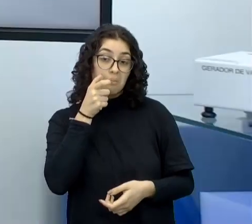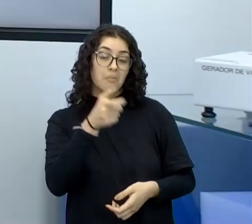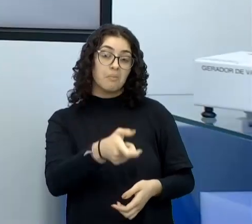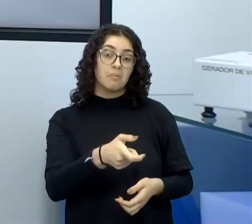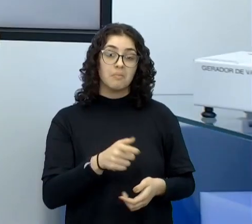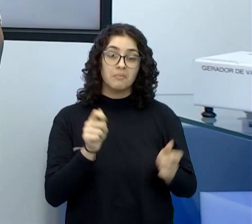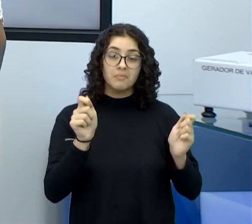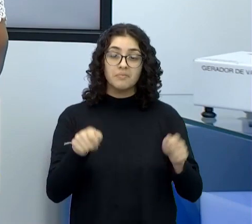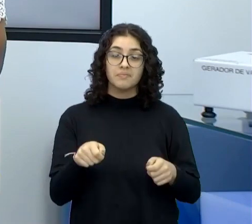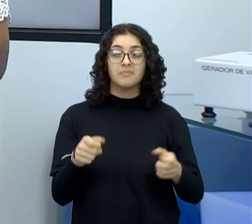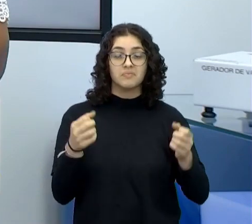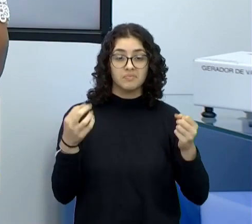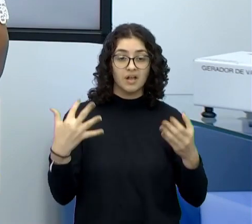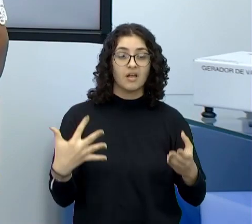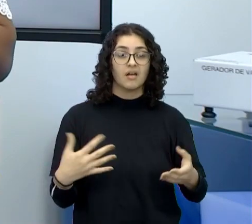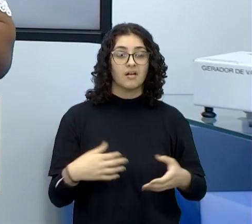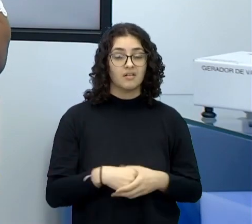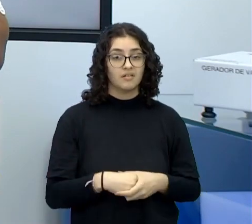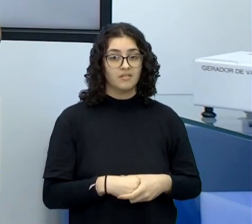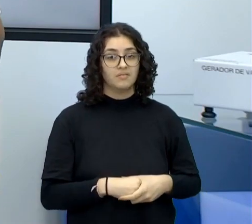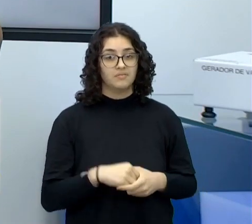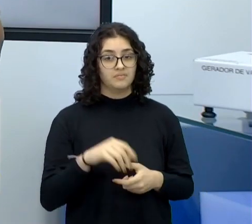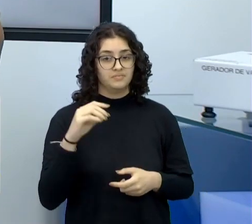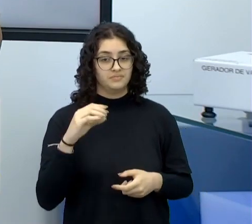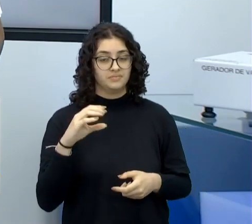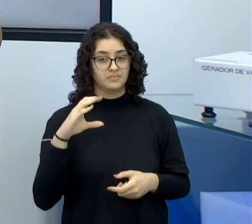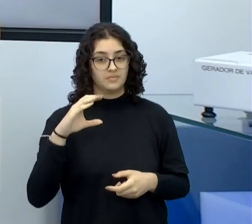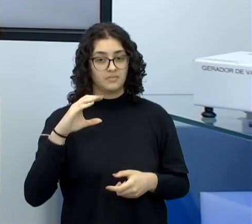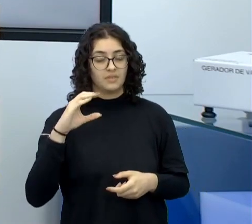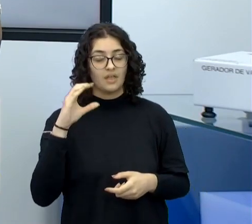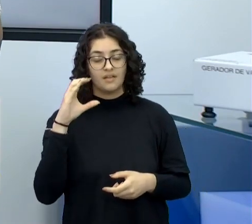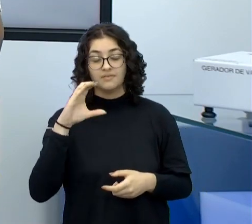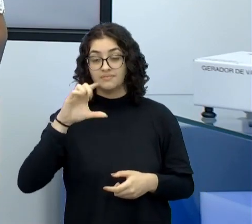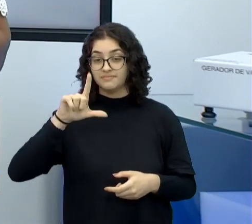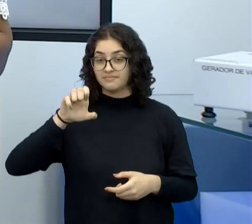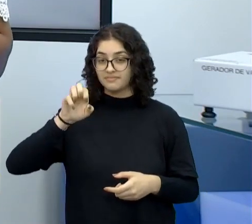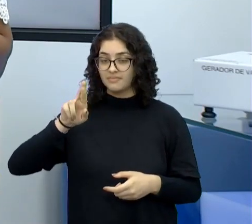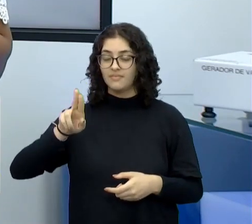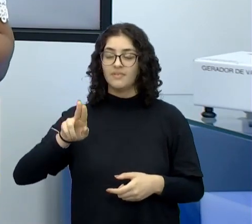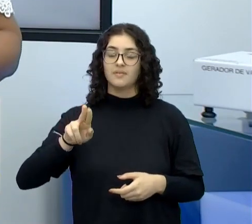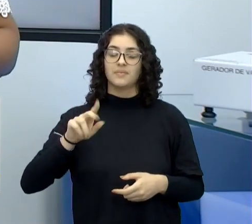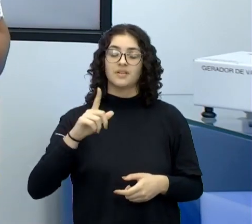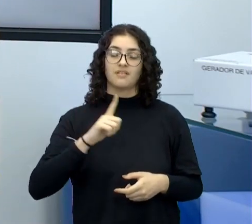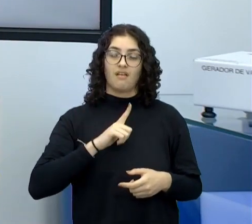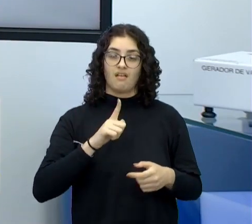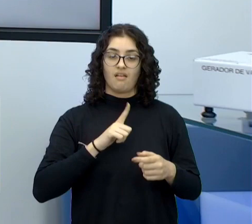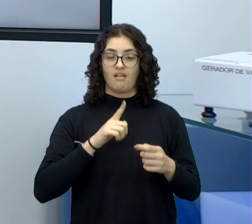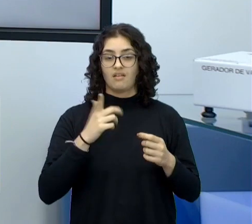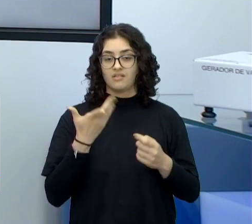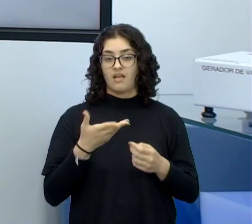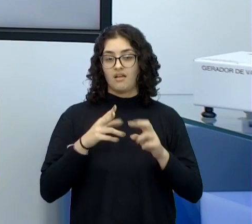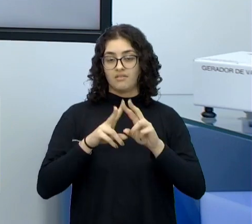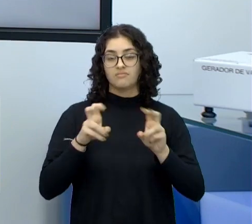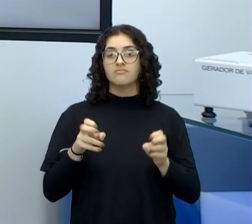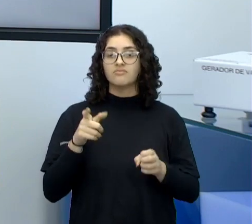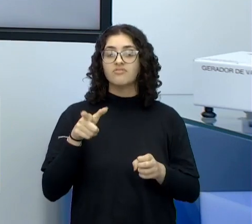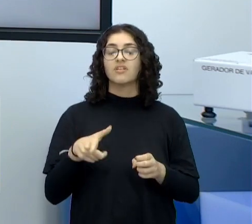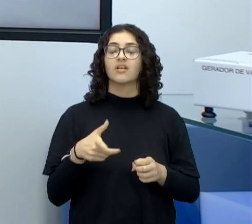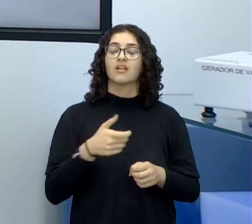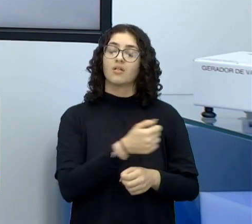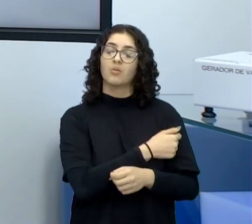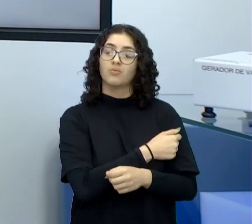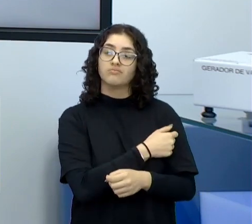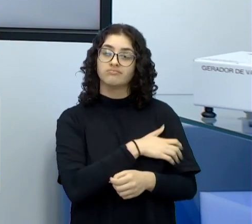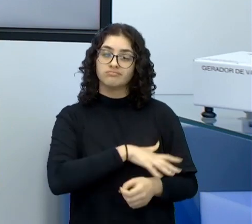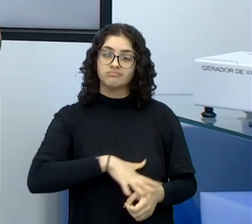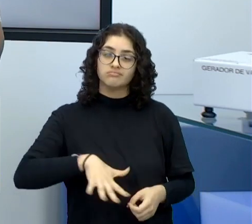hein? Poderemos falar sobre isso. Olha, o Kleber já teria um assunto. Então, divida com a sua turma aí, verifique se esses assuntos